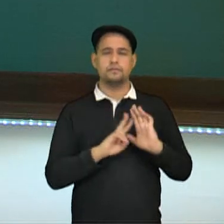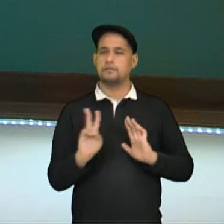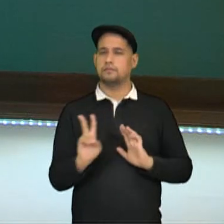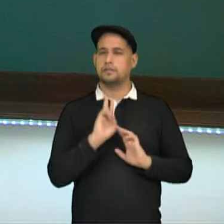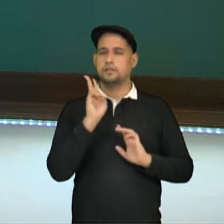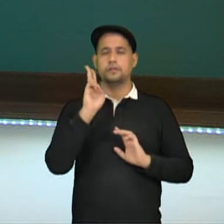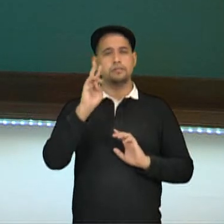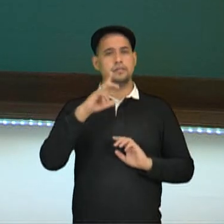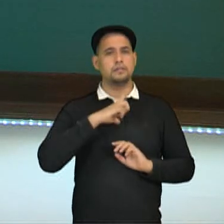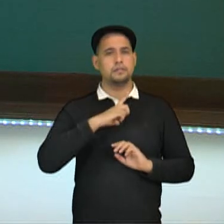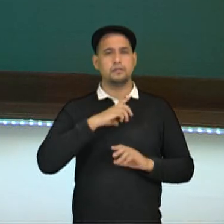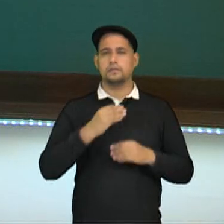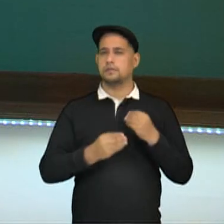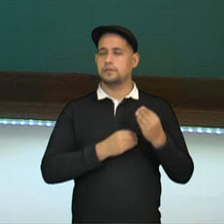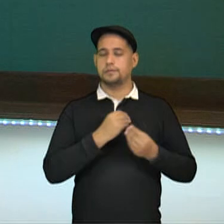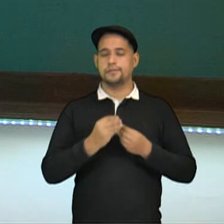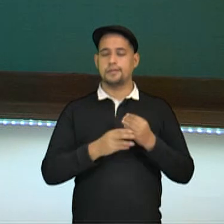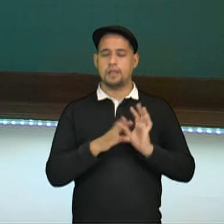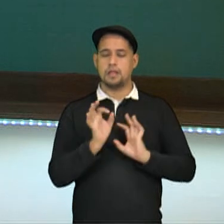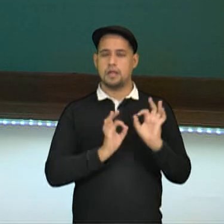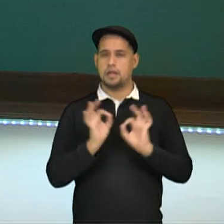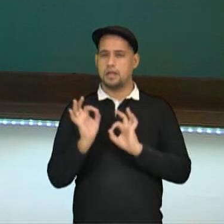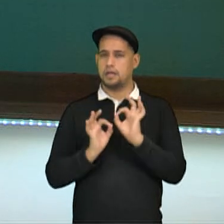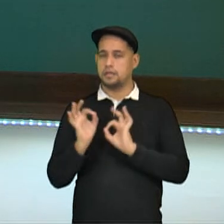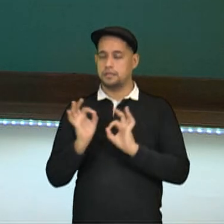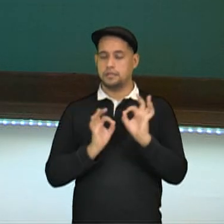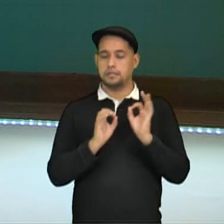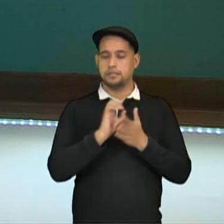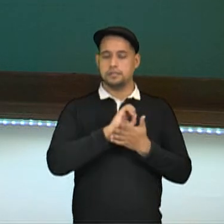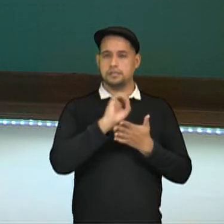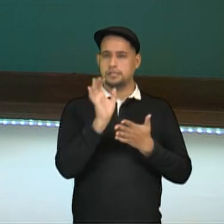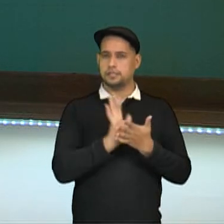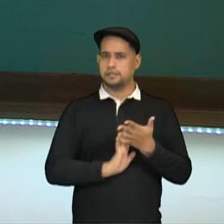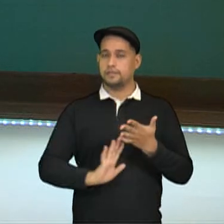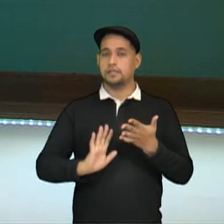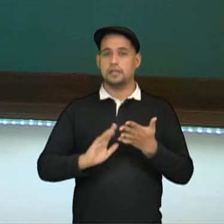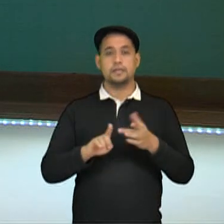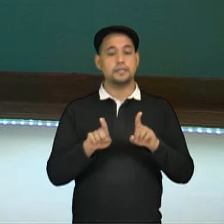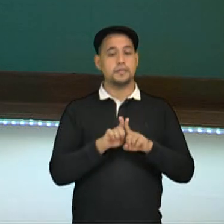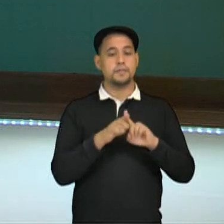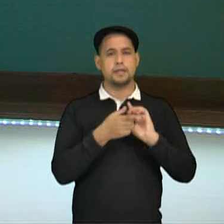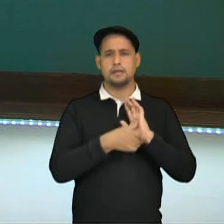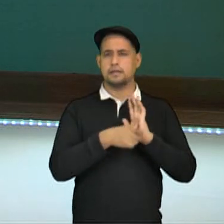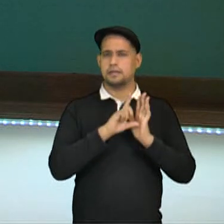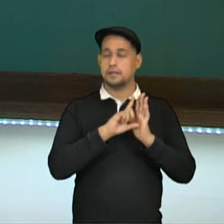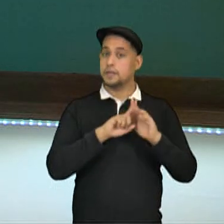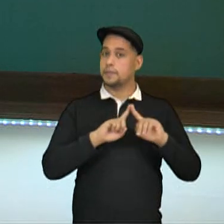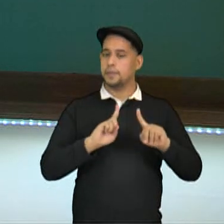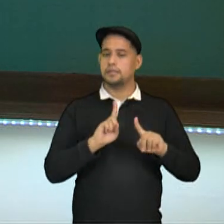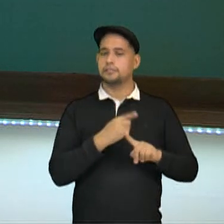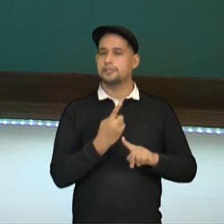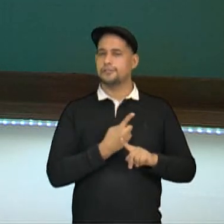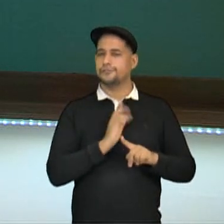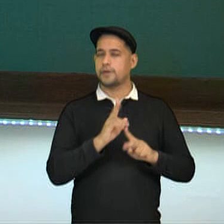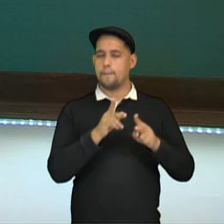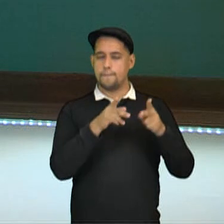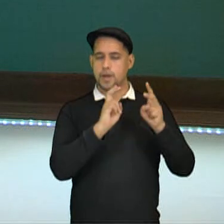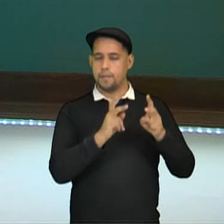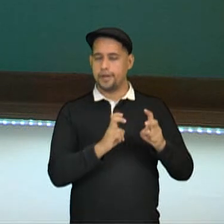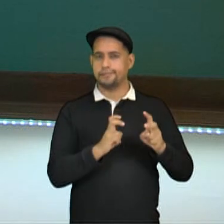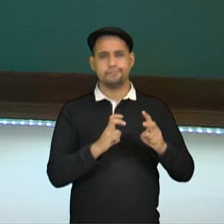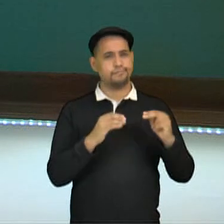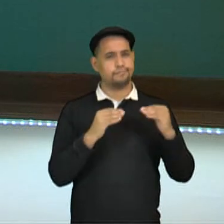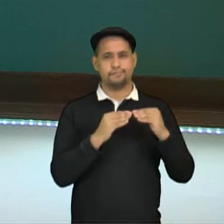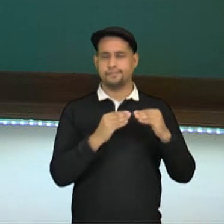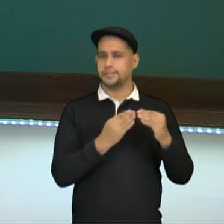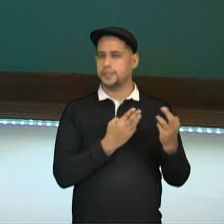valores obtidos lá na resolução dos exercícios anteriores. E a gente, né, verificou que elas não